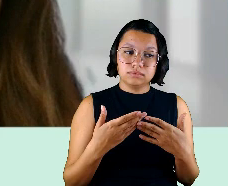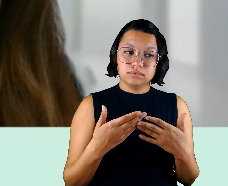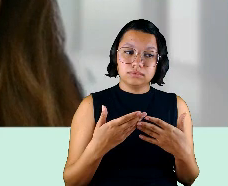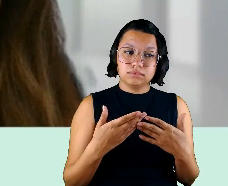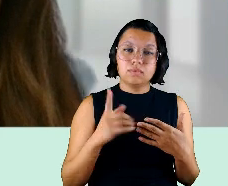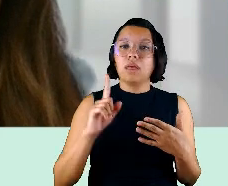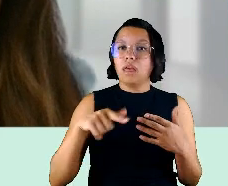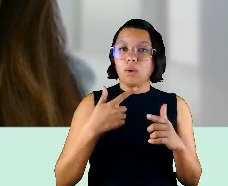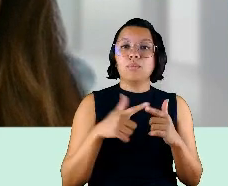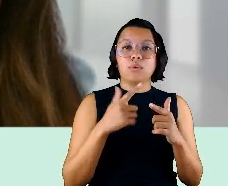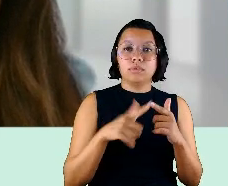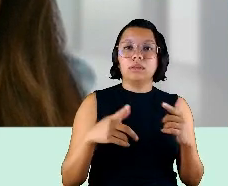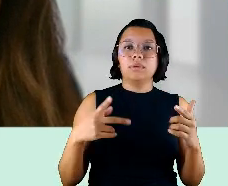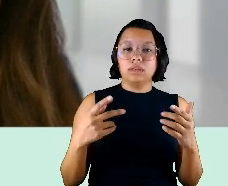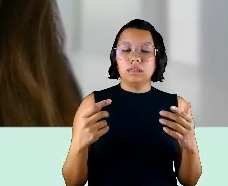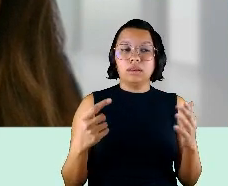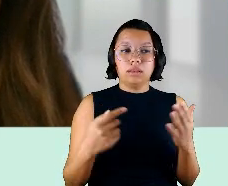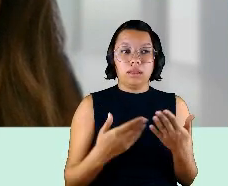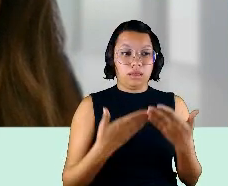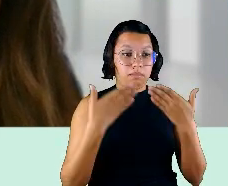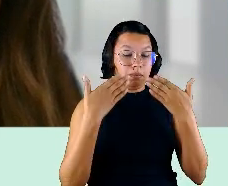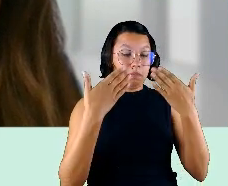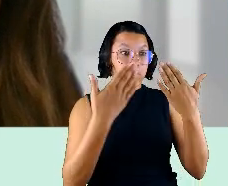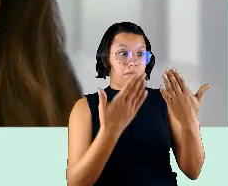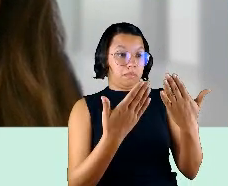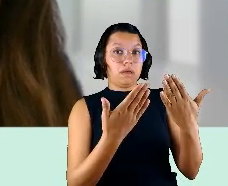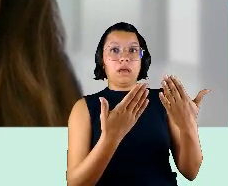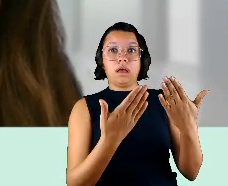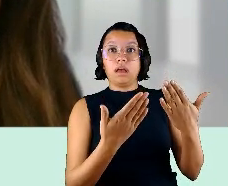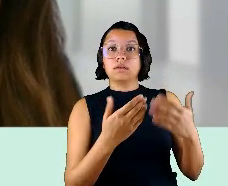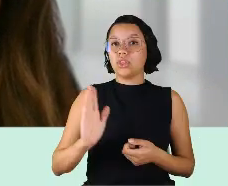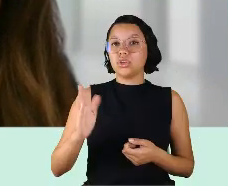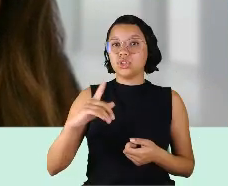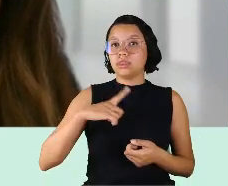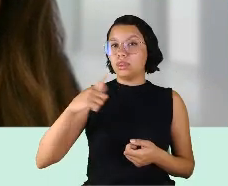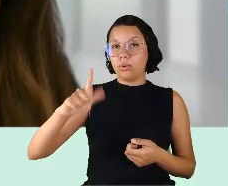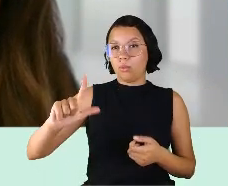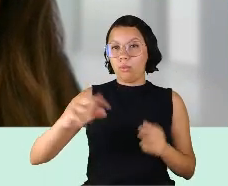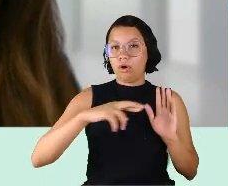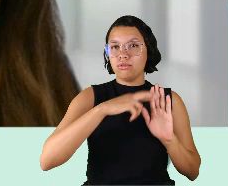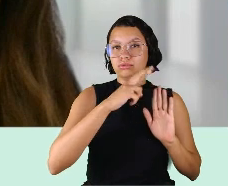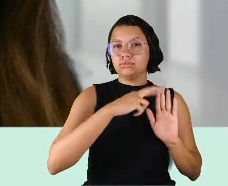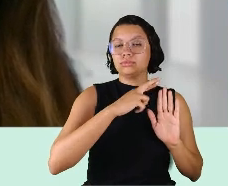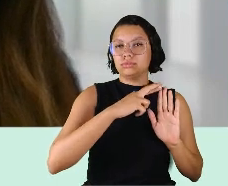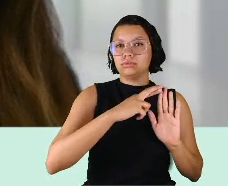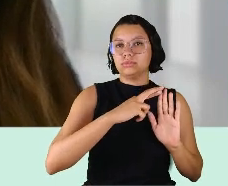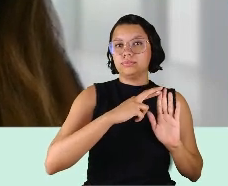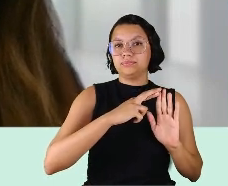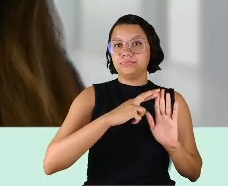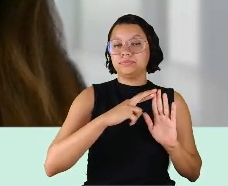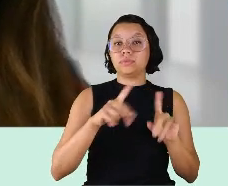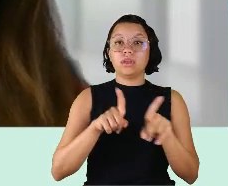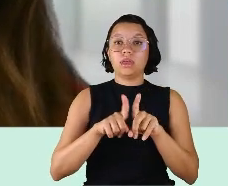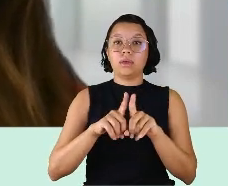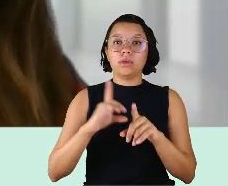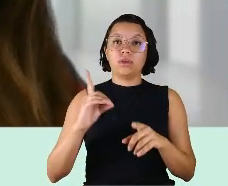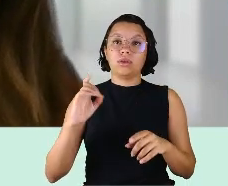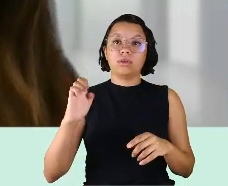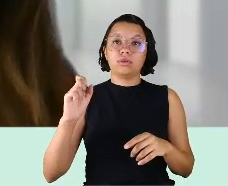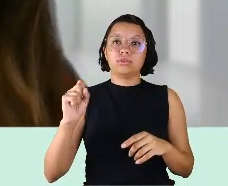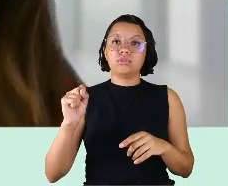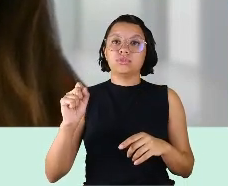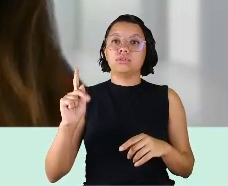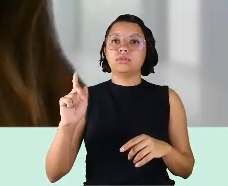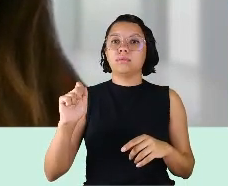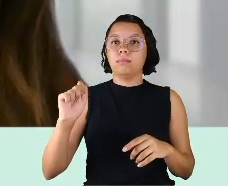É um problema que tem aparecido e que já consta das outras resoluções e consta dos despachos da